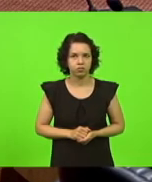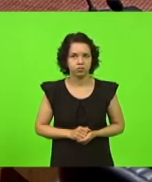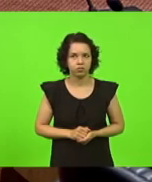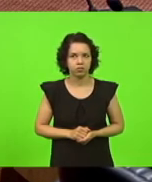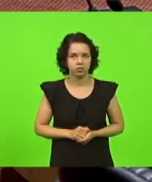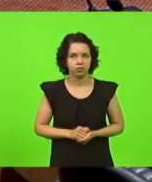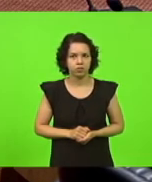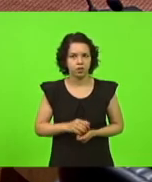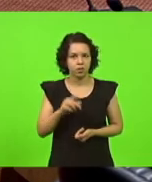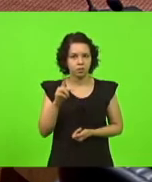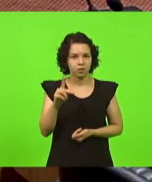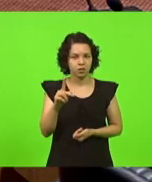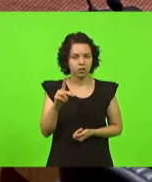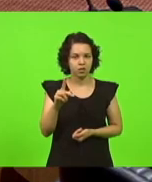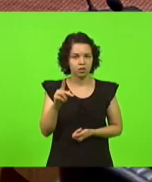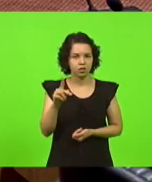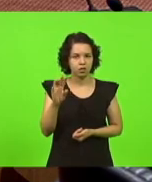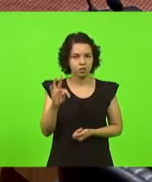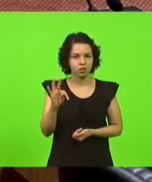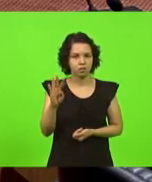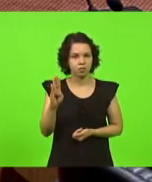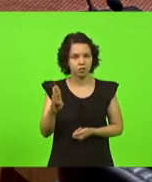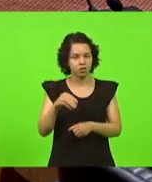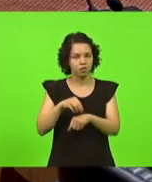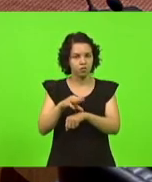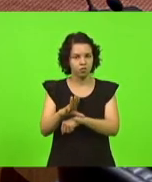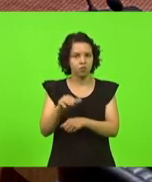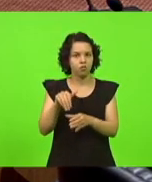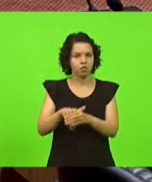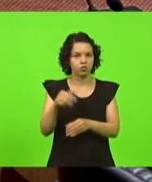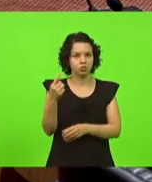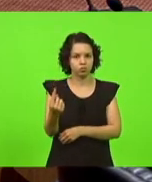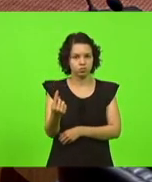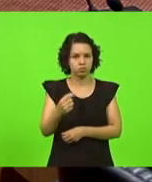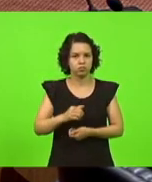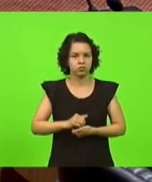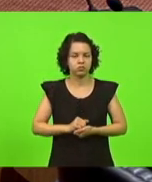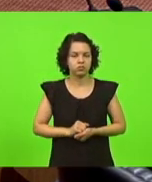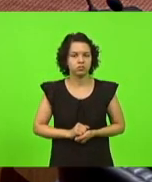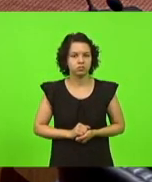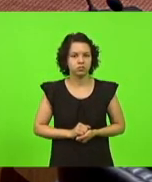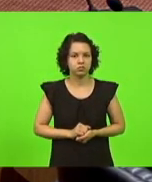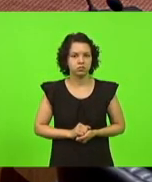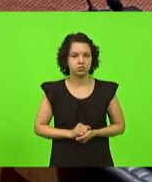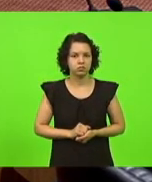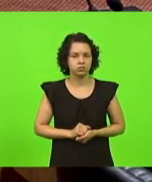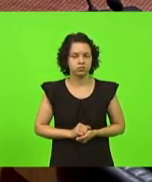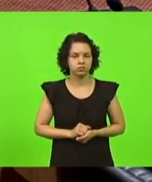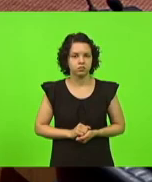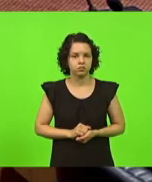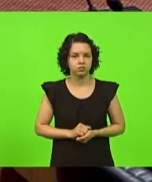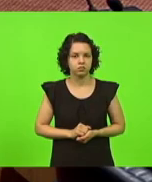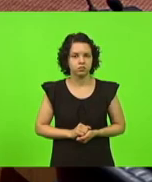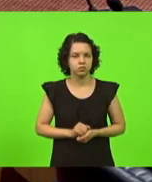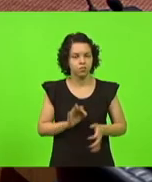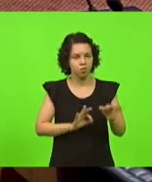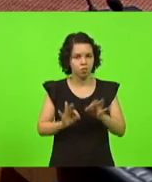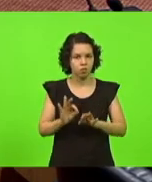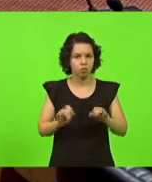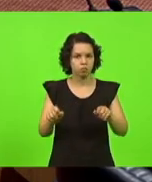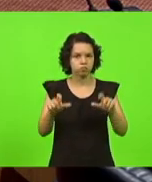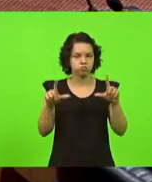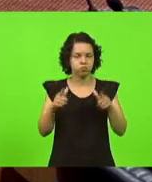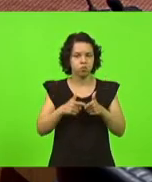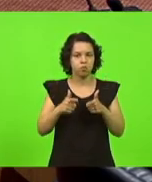PTB indica o voto 1. Não está abrindo. Já estão providenciando aqui a correção do sistema.